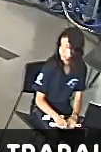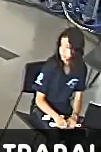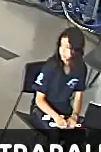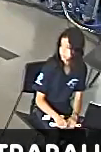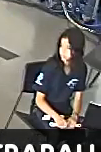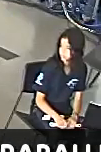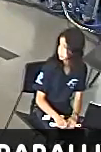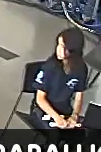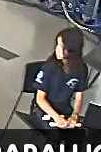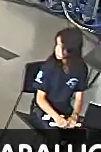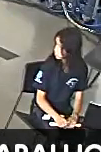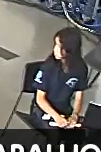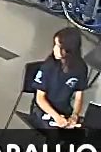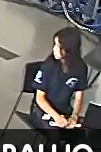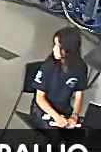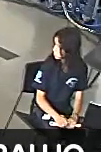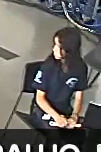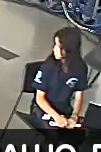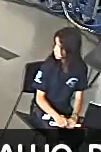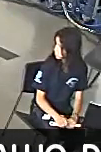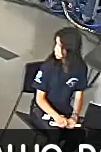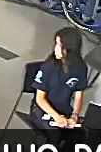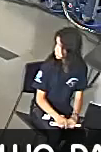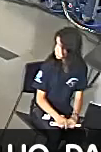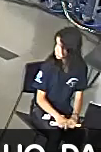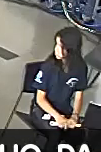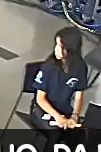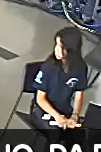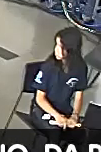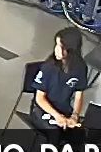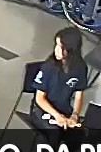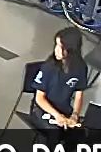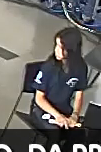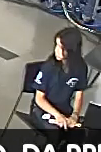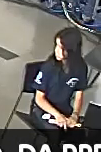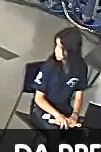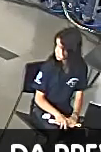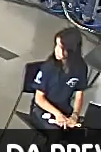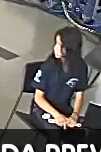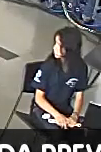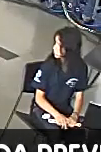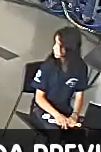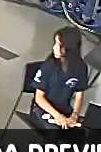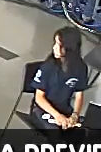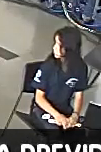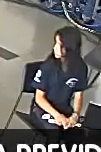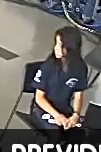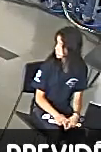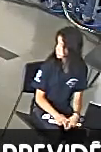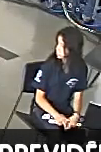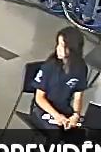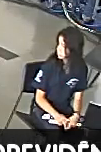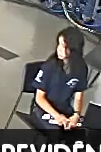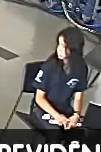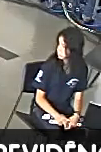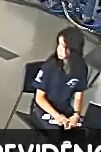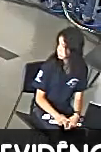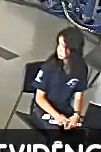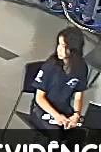Declaro aberta a 6ª reunião extraordinária da Comissão do Trabalho, da Previdência e da Assistência Social da 1ª sessão